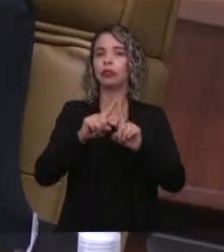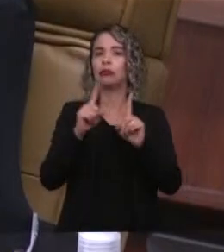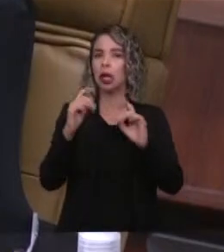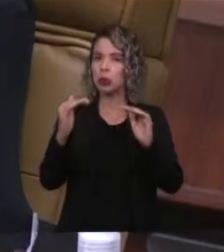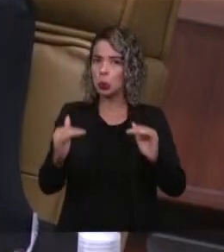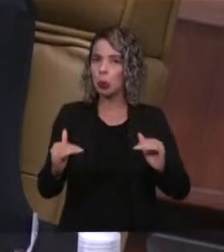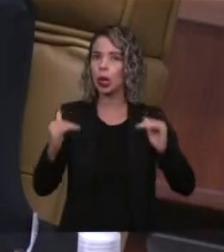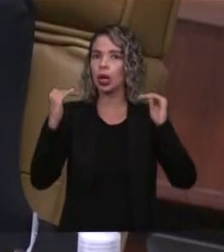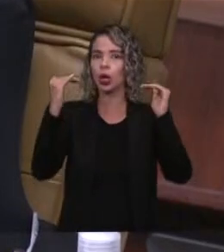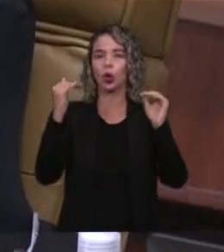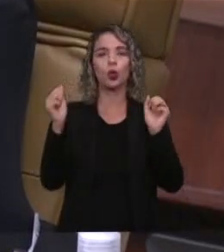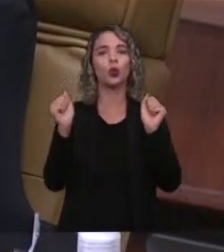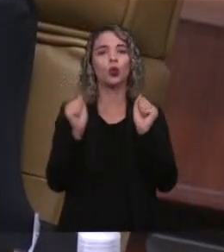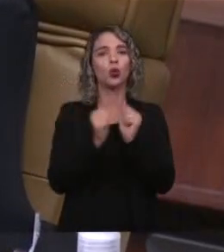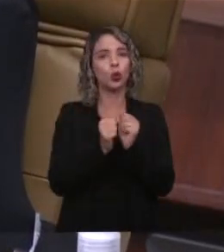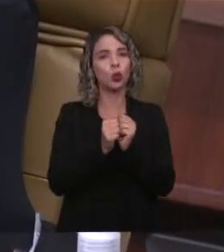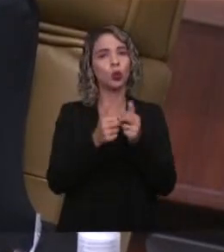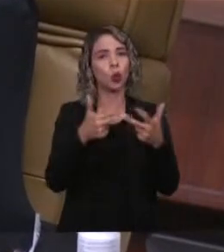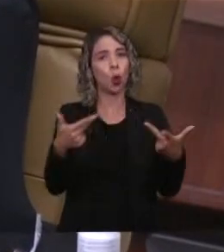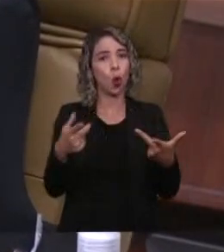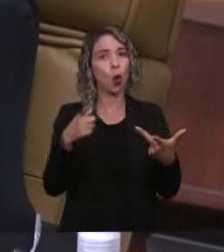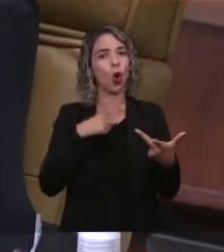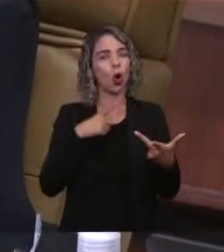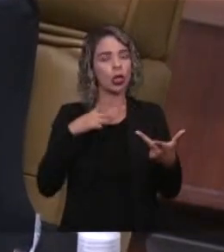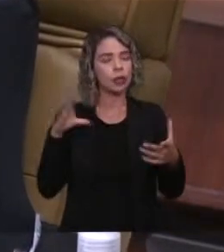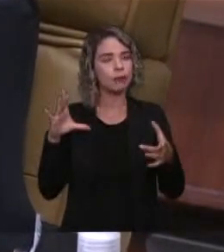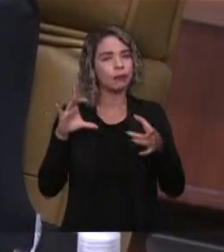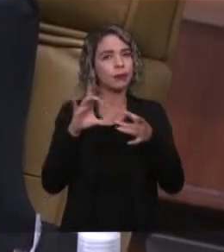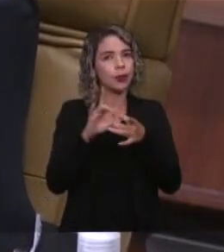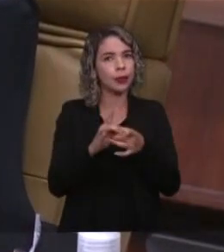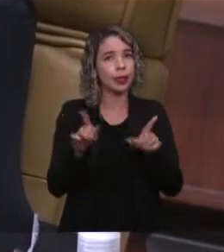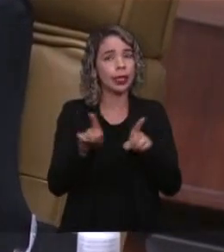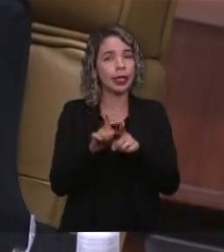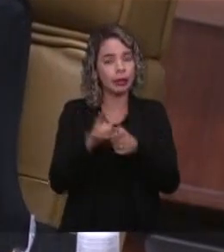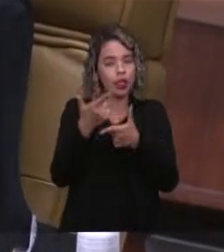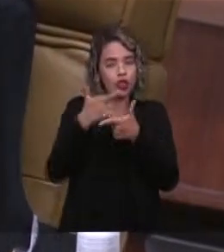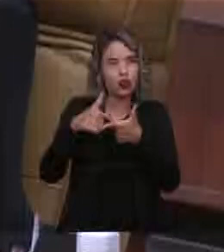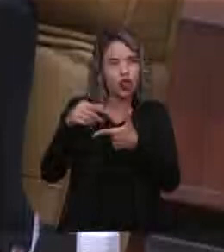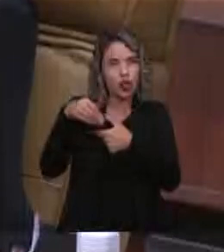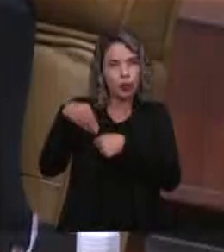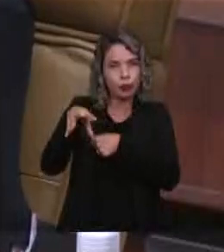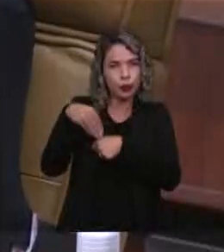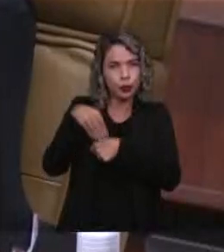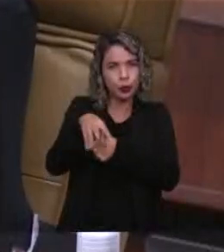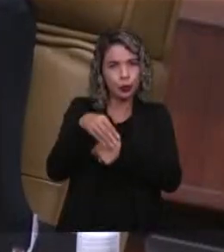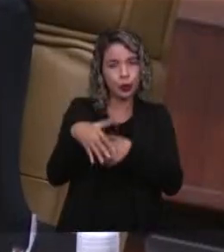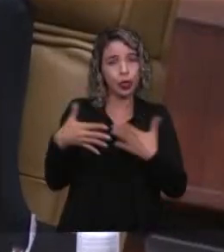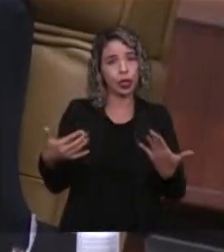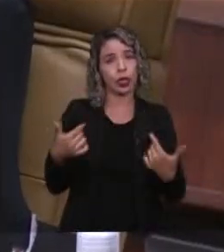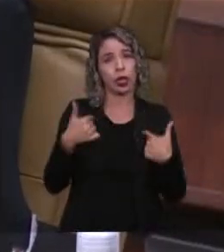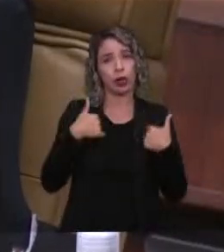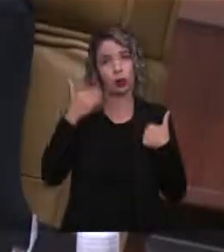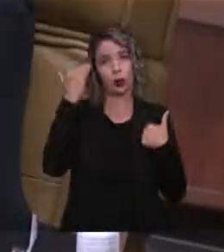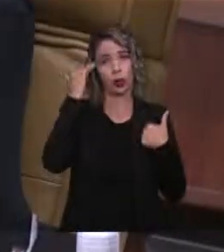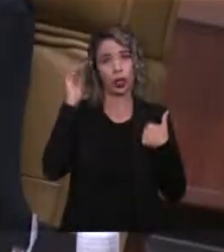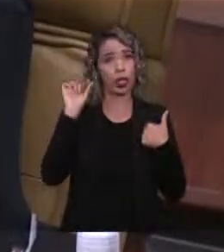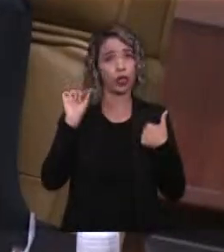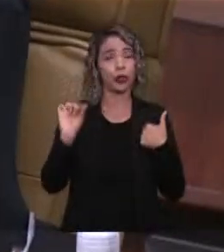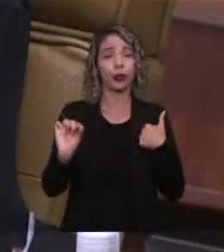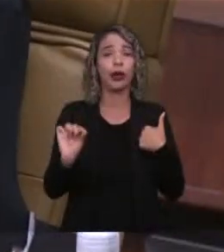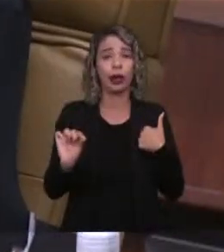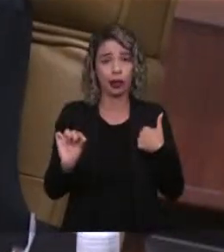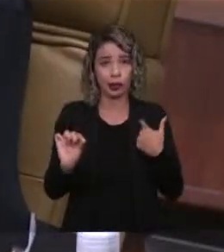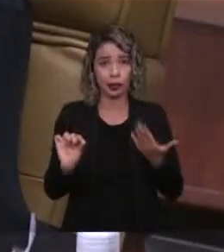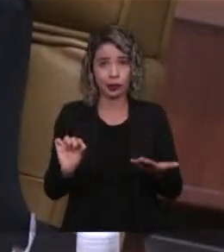por intermédio de atos concatenados e fracionados. Então, no meu entendimento, em